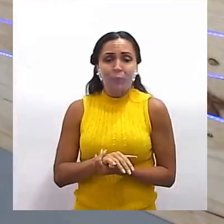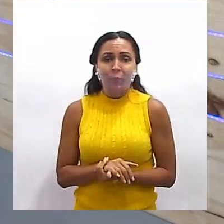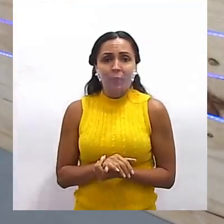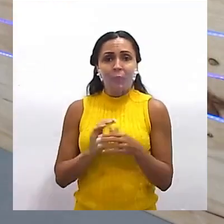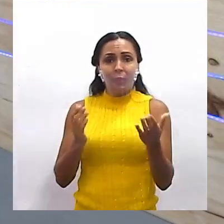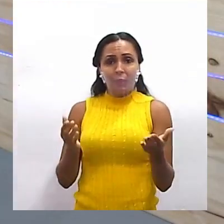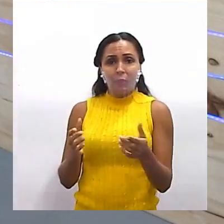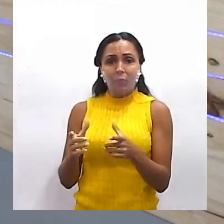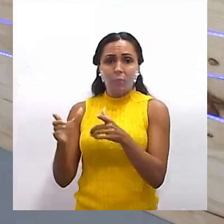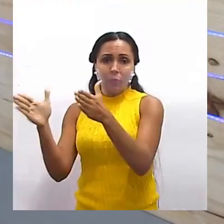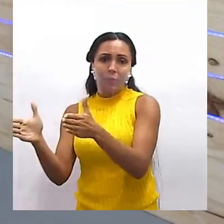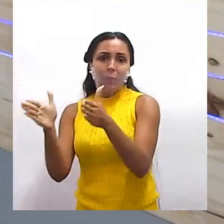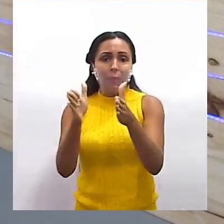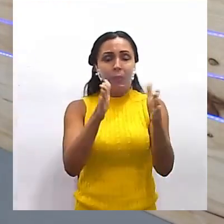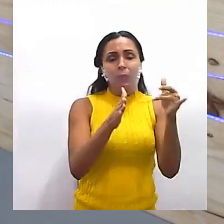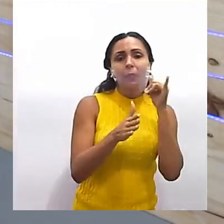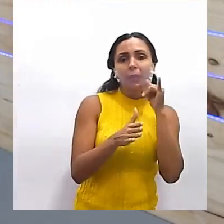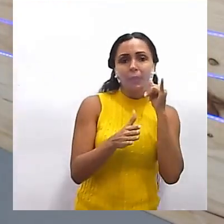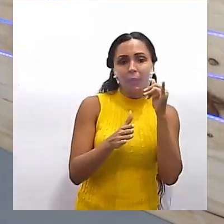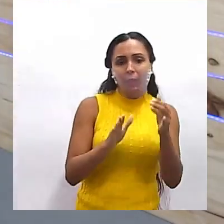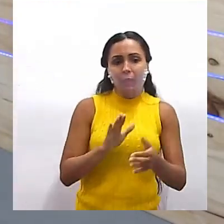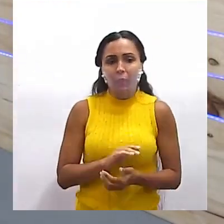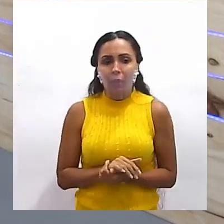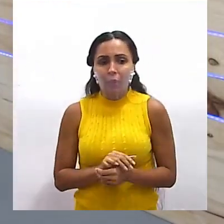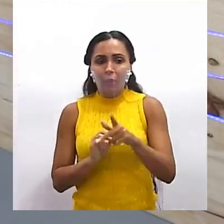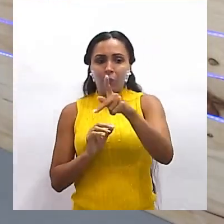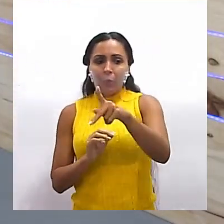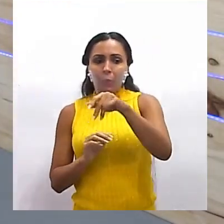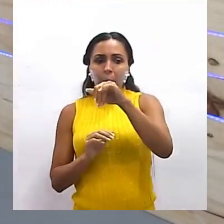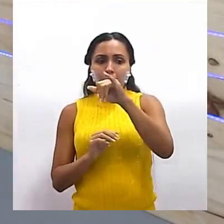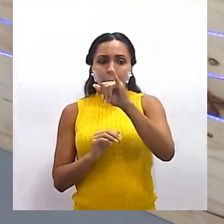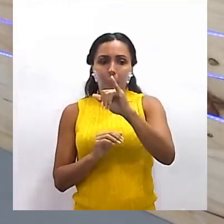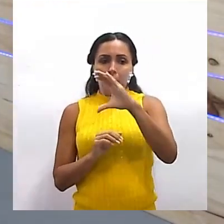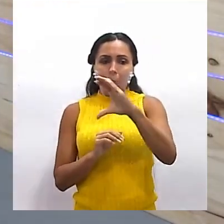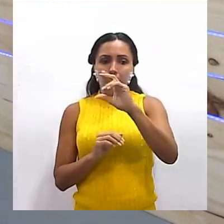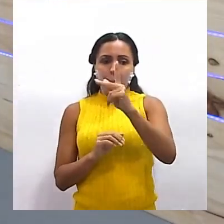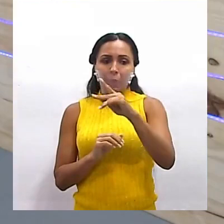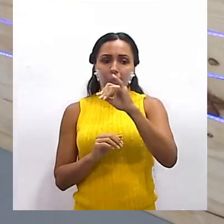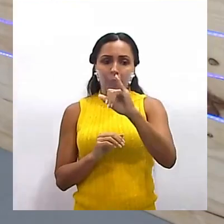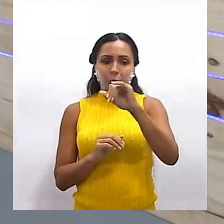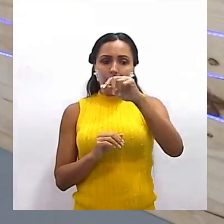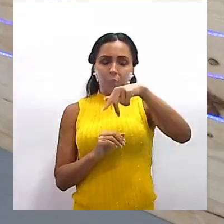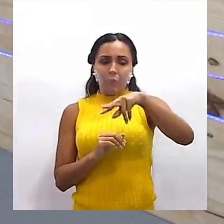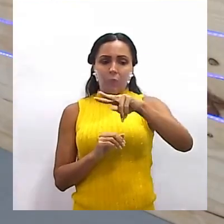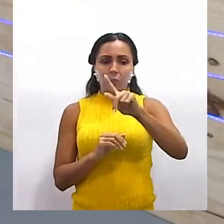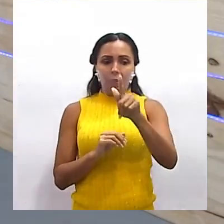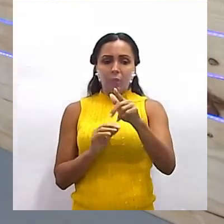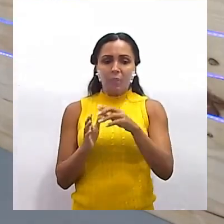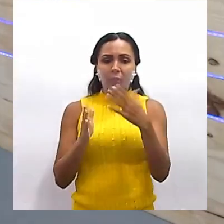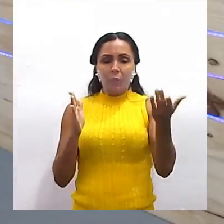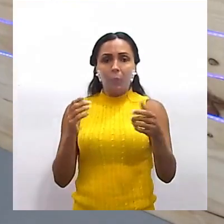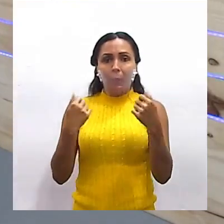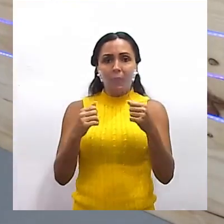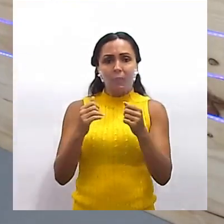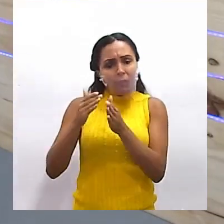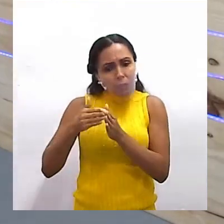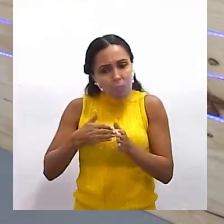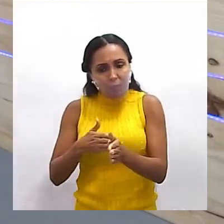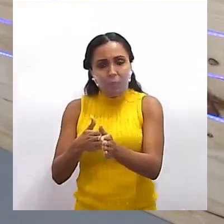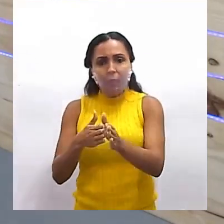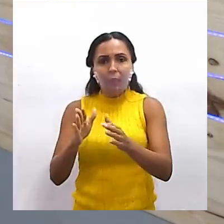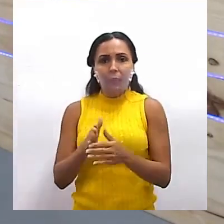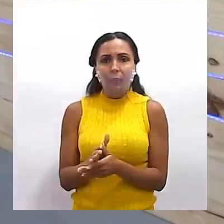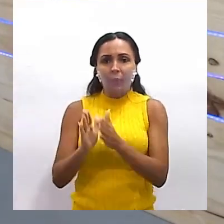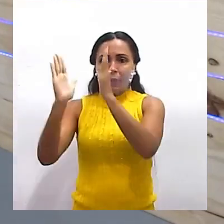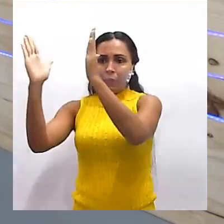separador, por exemplo. Eu vou pegar meu pick list, que é a minha lista de separação, e eu preciso seguir de acordo com o que está ali. Entendeu? Prateleira